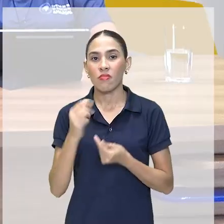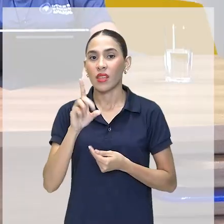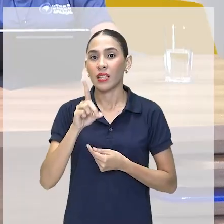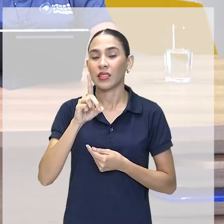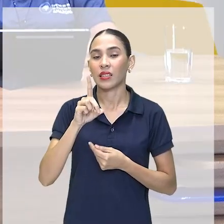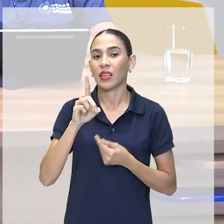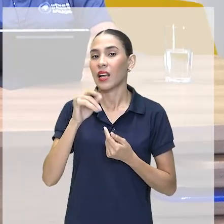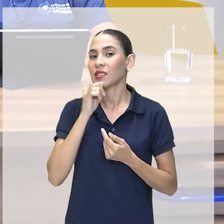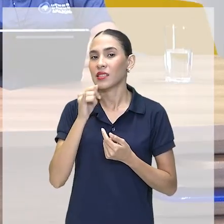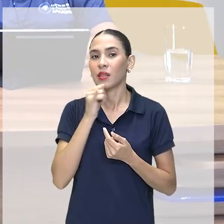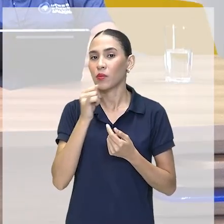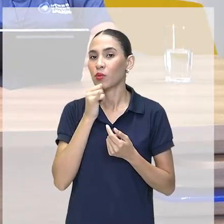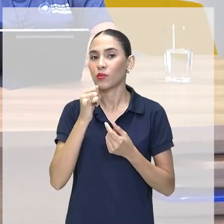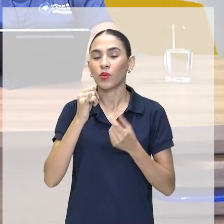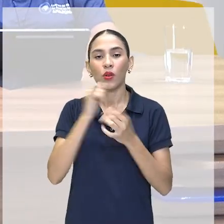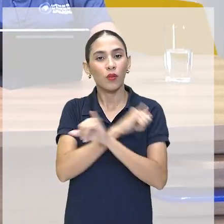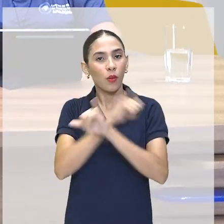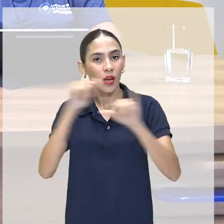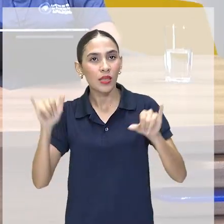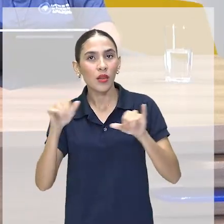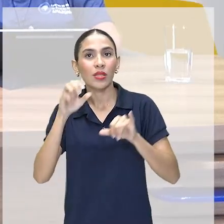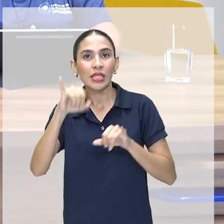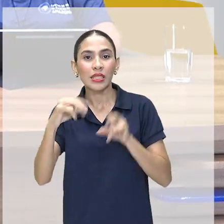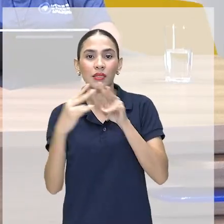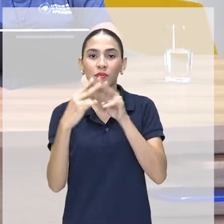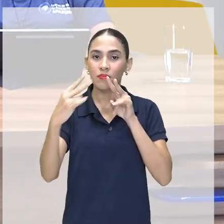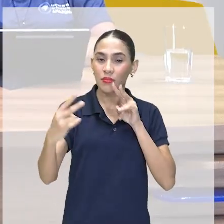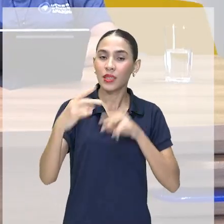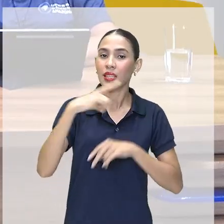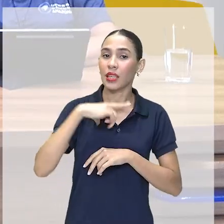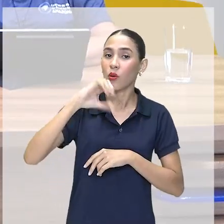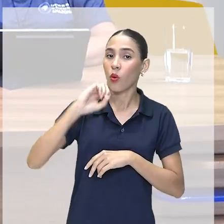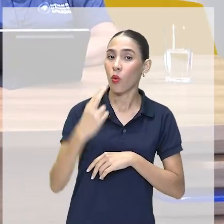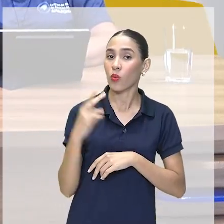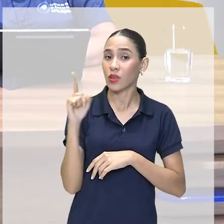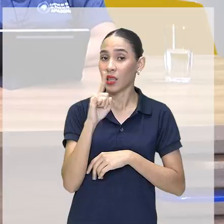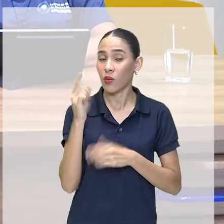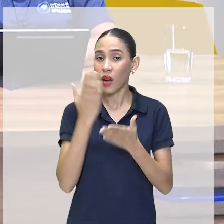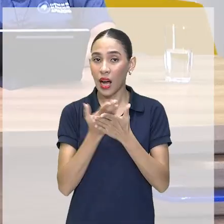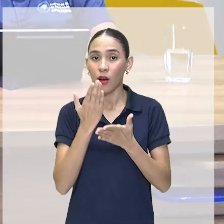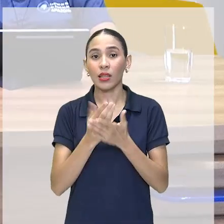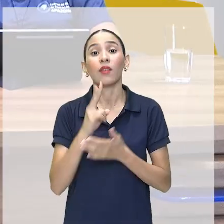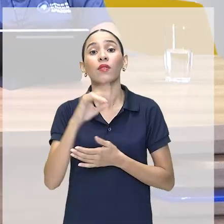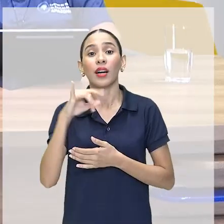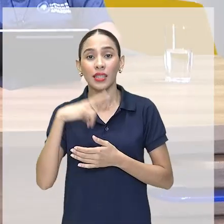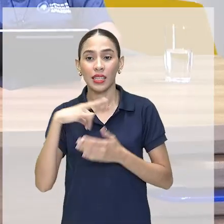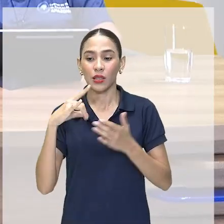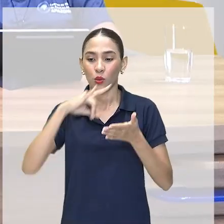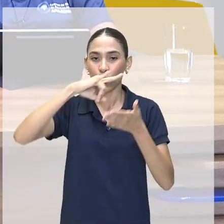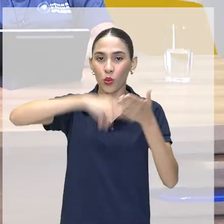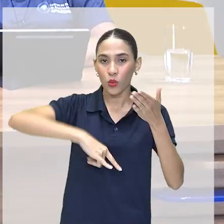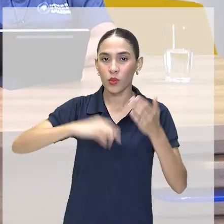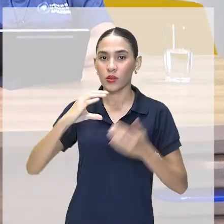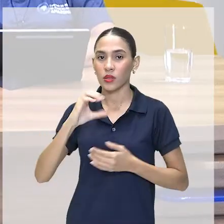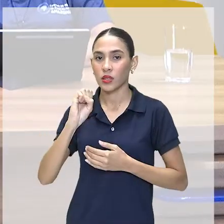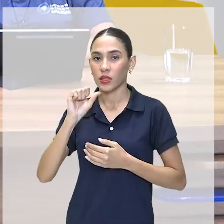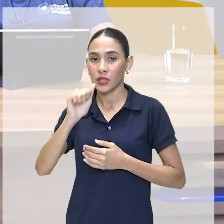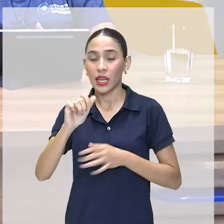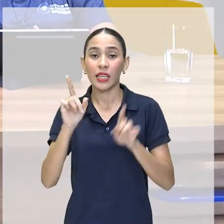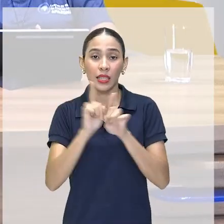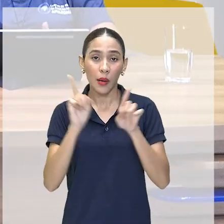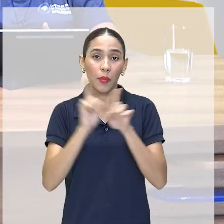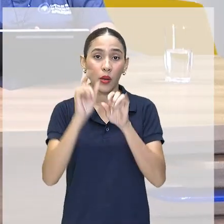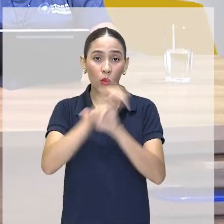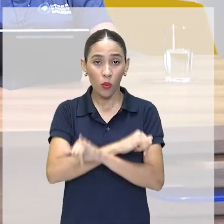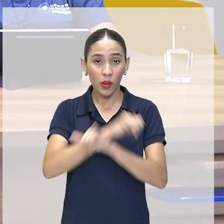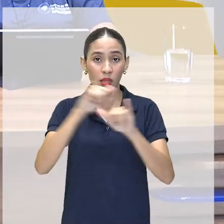alguma deliberação desse tipo, que haja uma transmissão, que tenha ou não aula, isso vai estar indicado no CSA e também vai ser comunicado